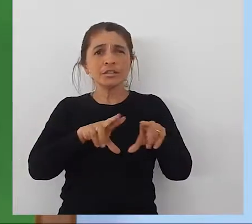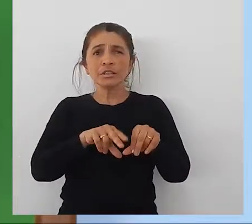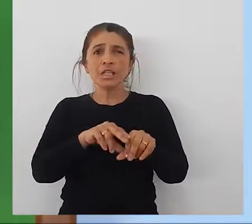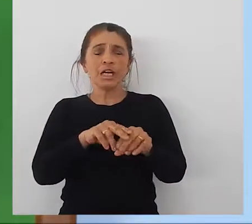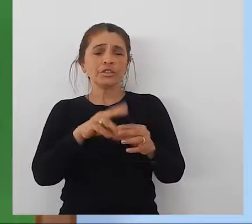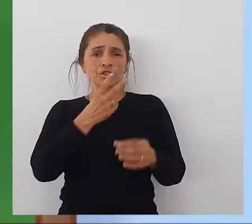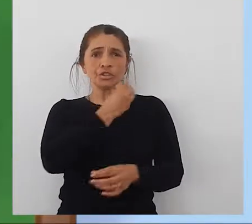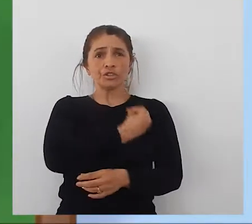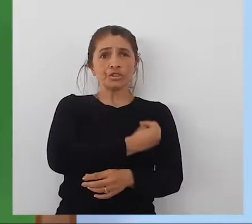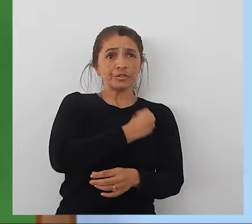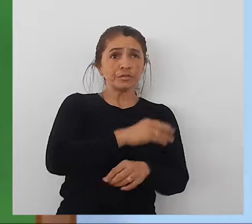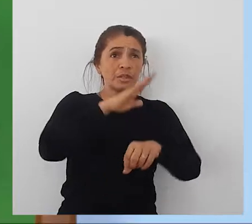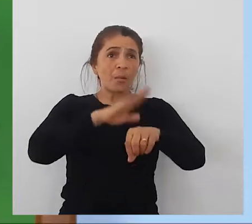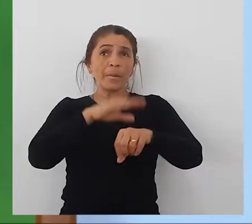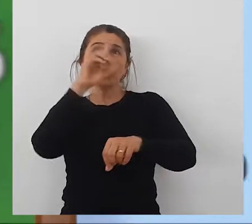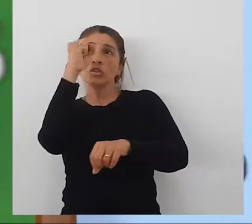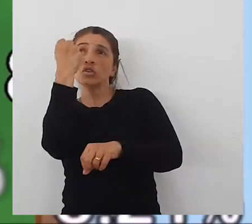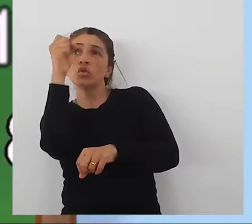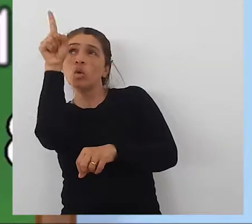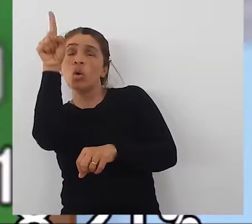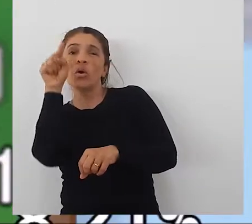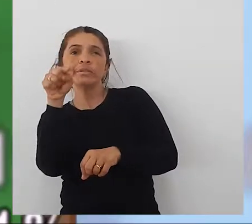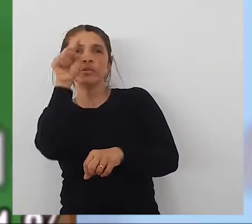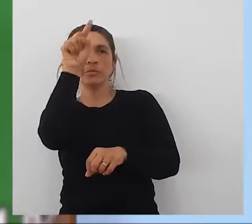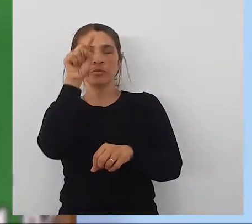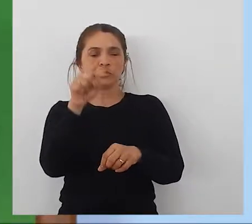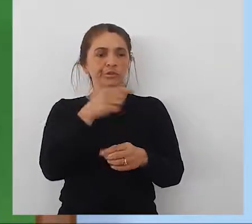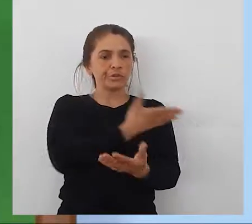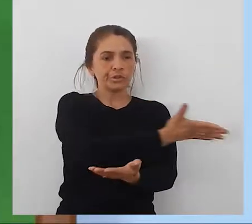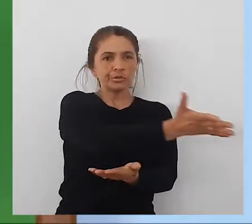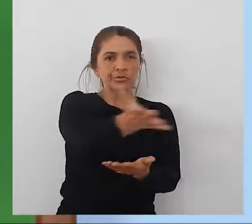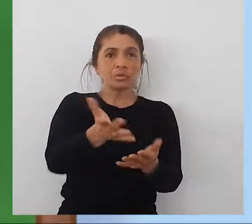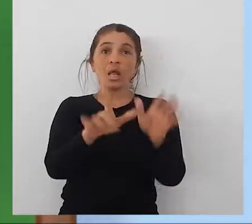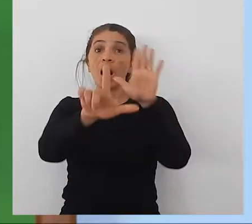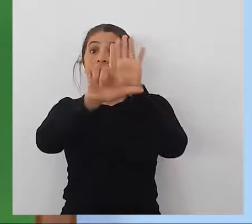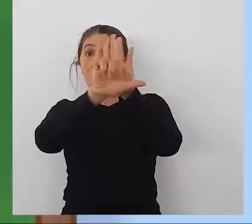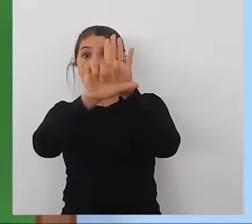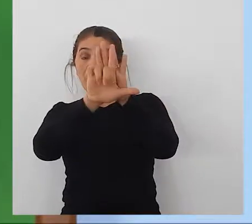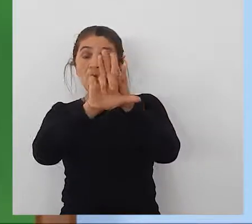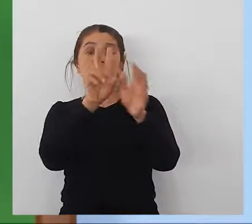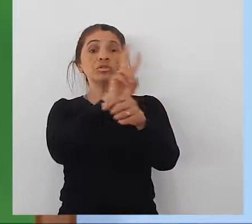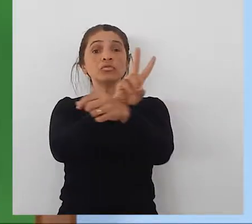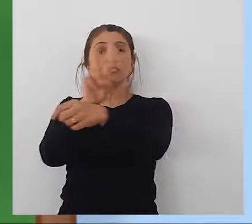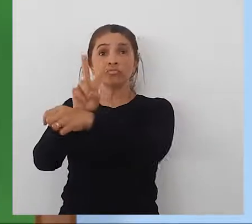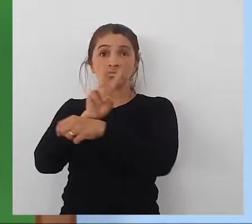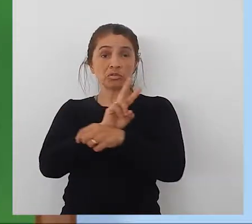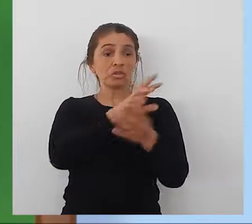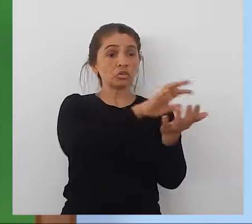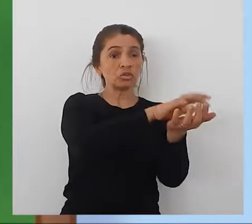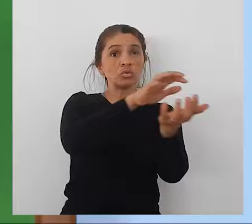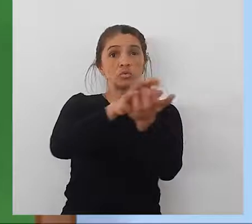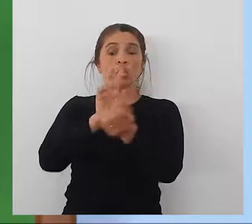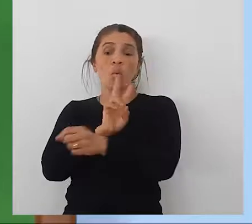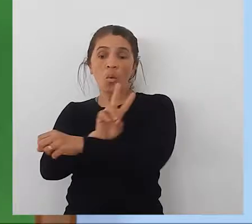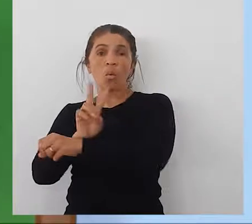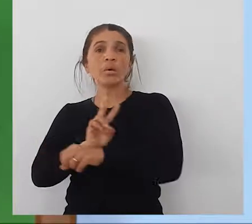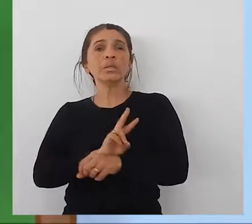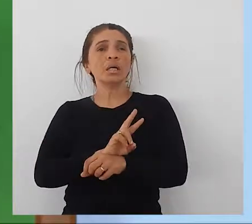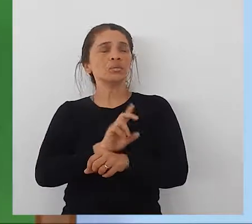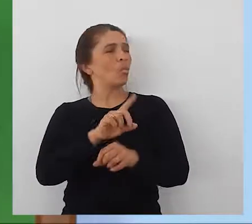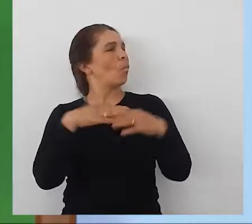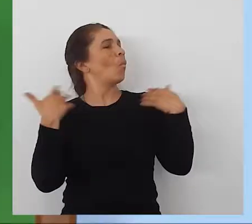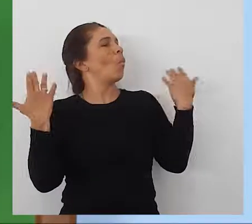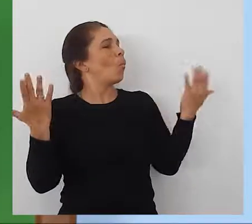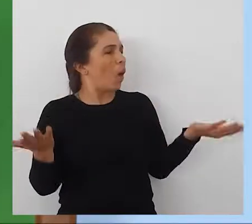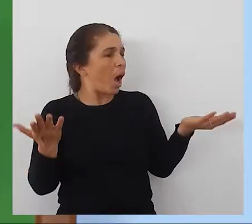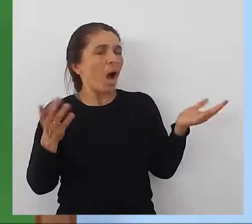com um pouco mais de 8% de seu território legalmente protegido por unidades de conservação. Alguém sabe de qual